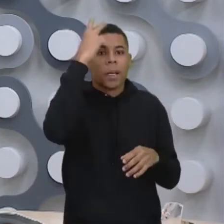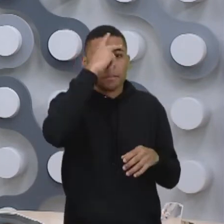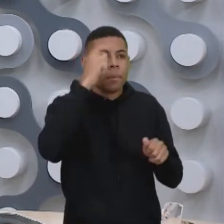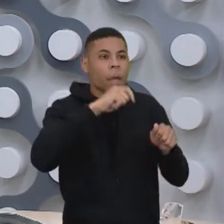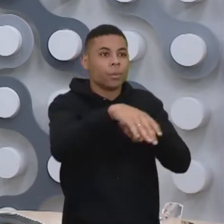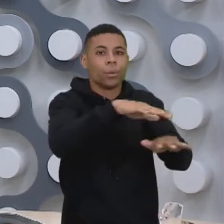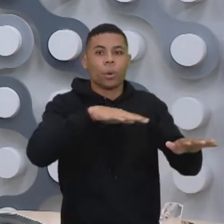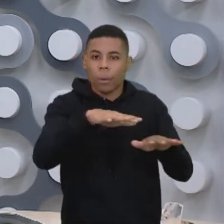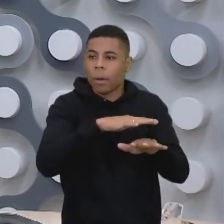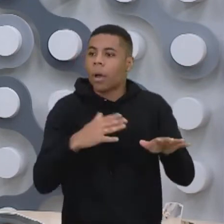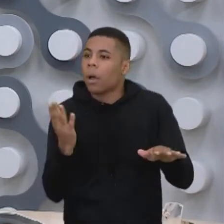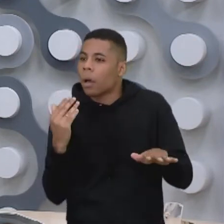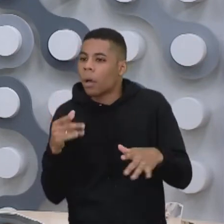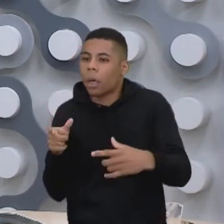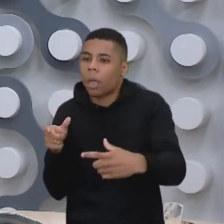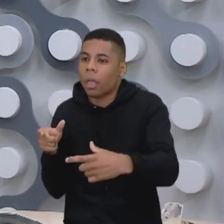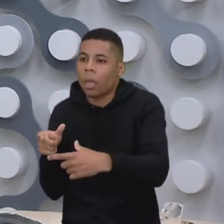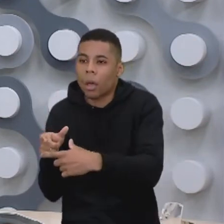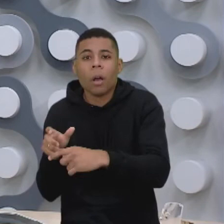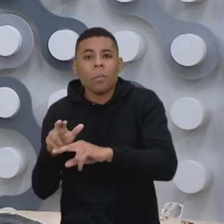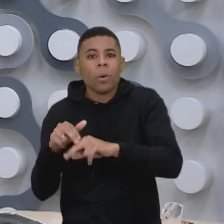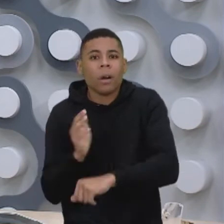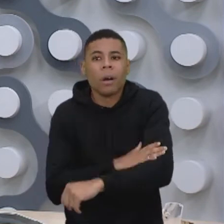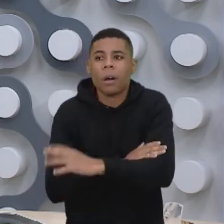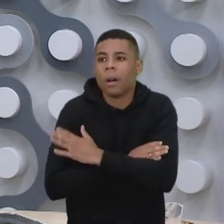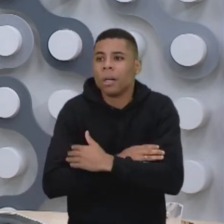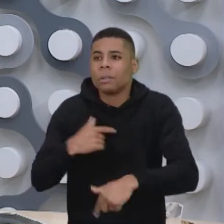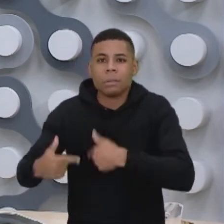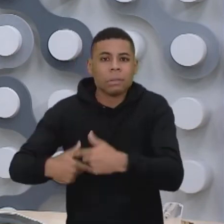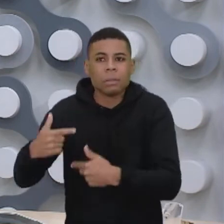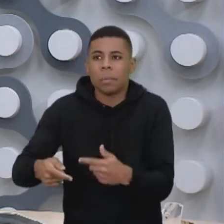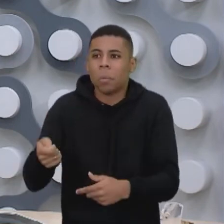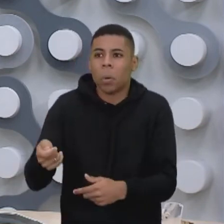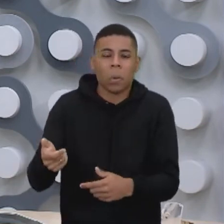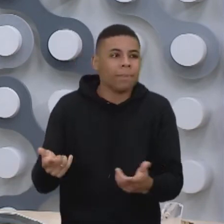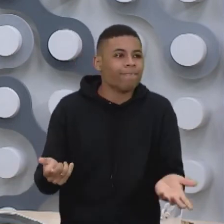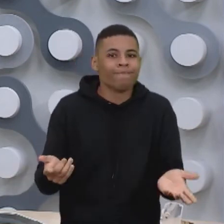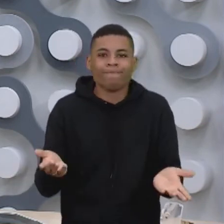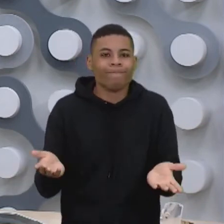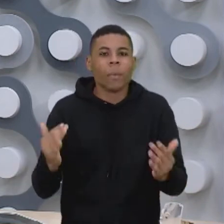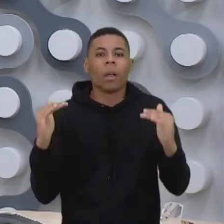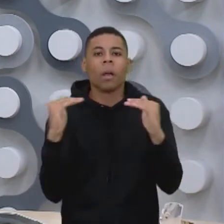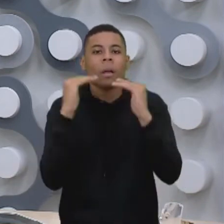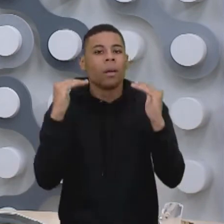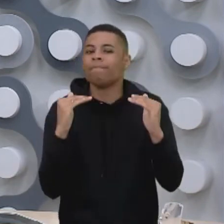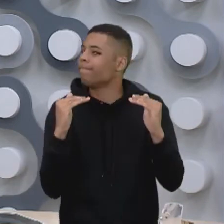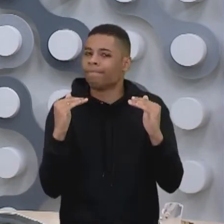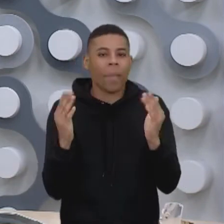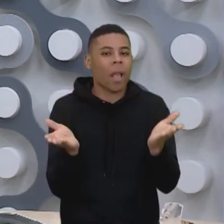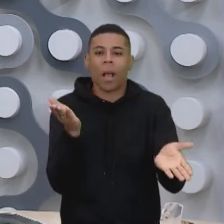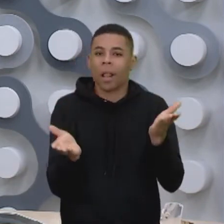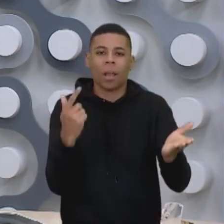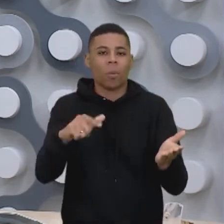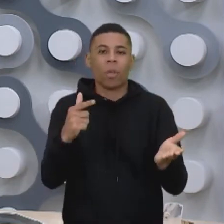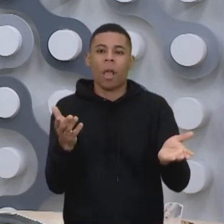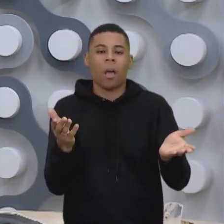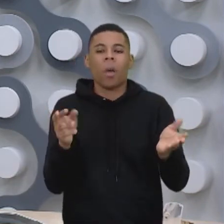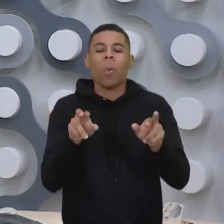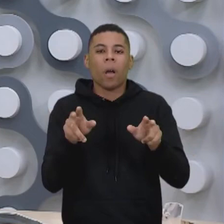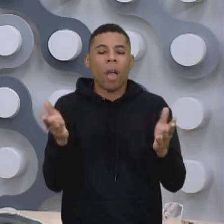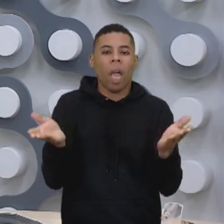né, e aumento da produção, parece que não está equilibrada aí junto com o